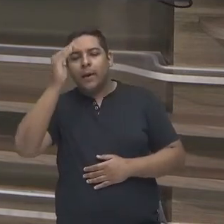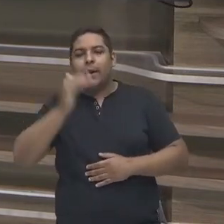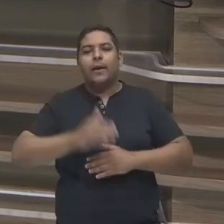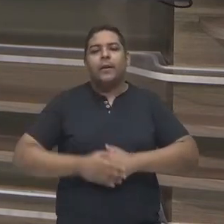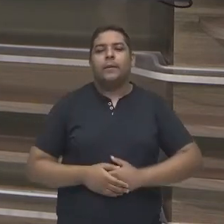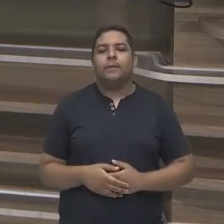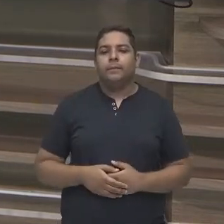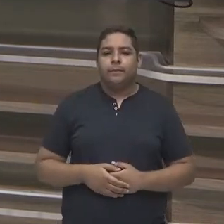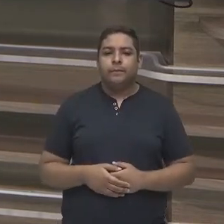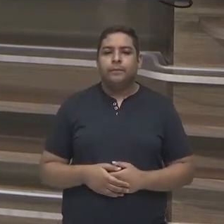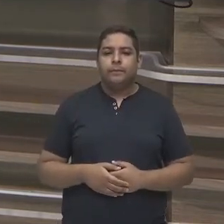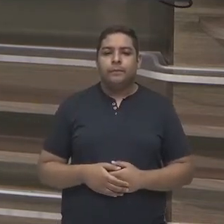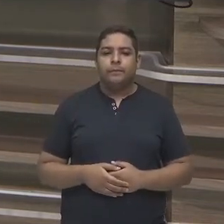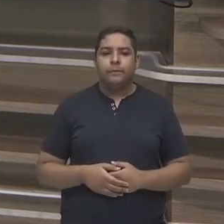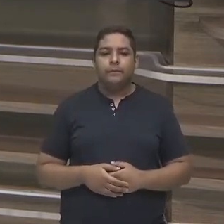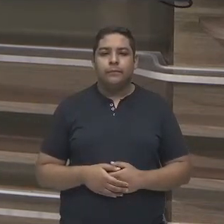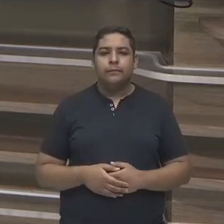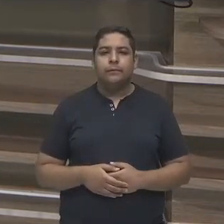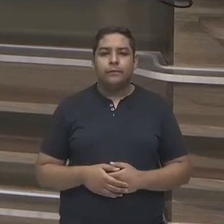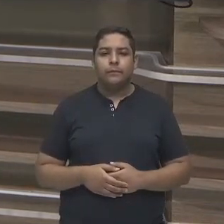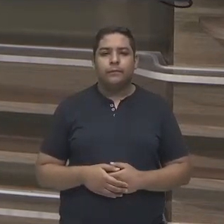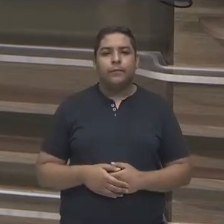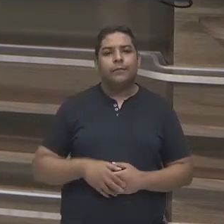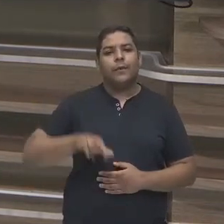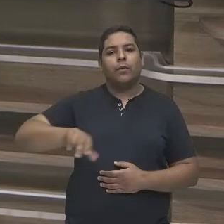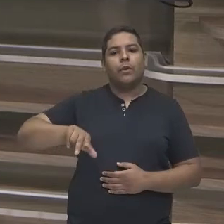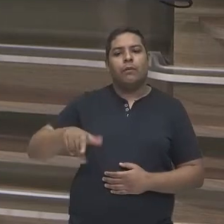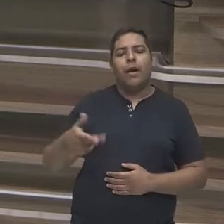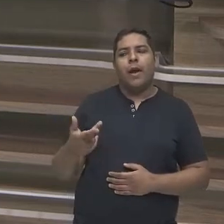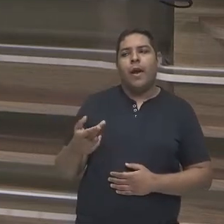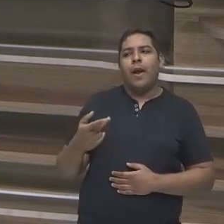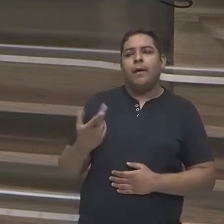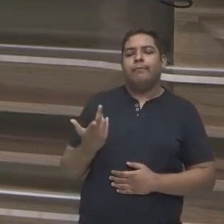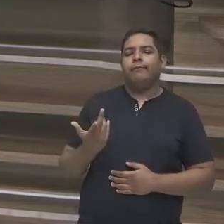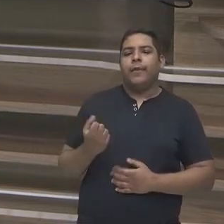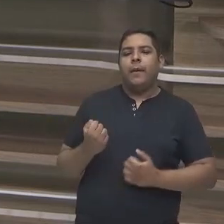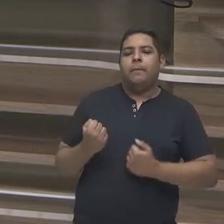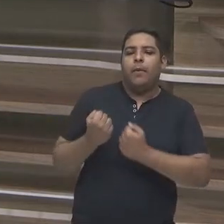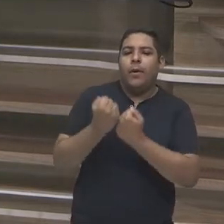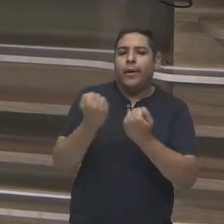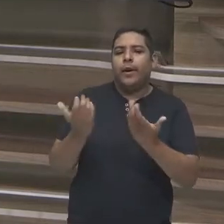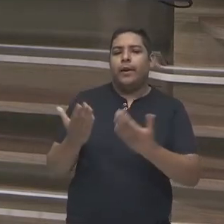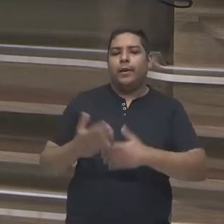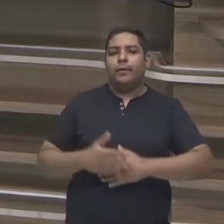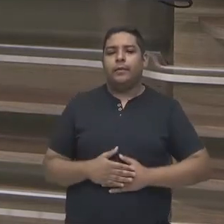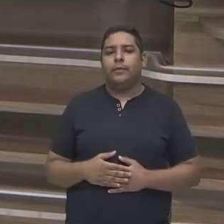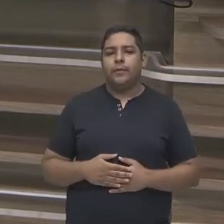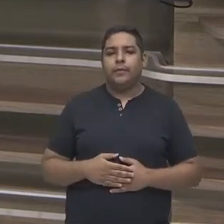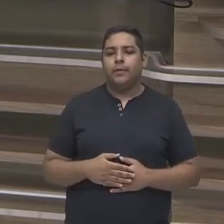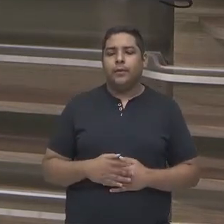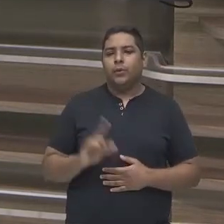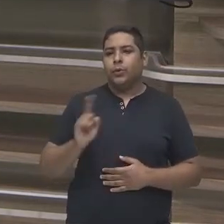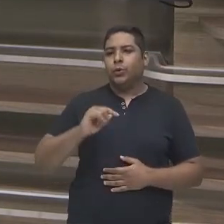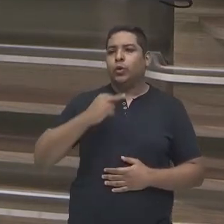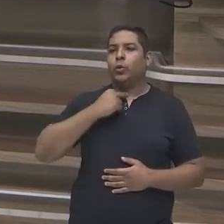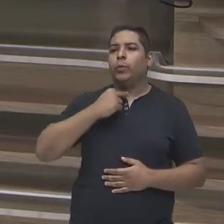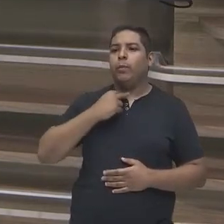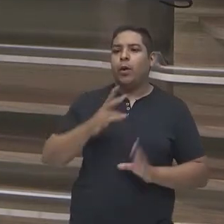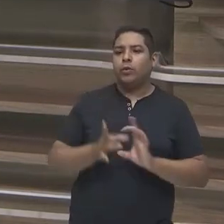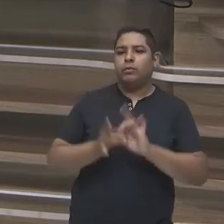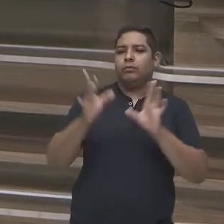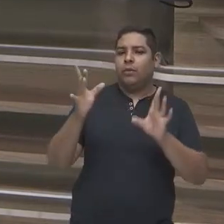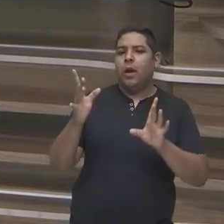população... Claro, nem todo mundo vai apoiar essa ideia. Nossa, eu tenho medo que isso aconteça. Nossa, eu não posso permitir que isso aconteça. Um